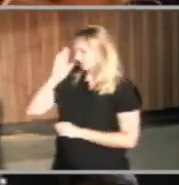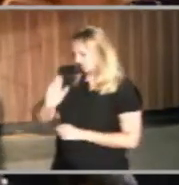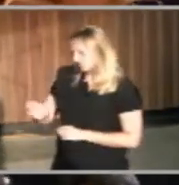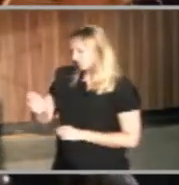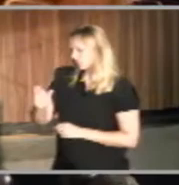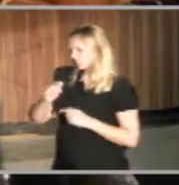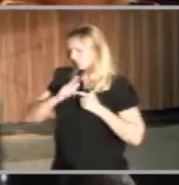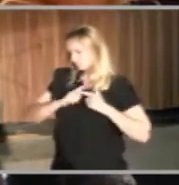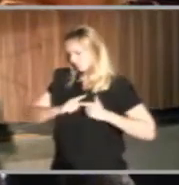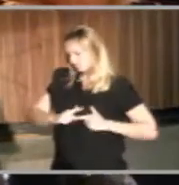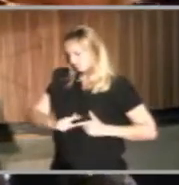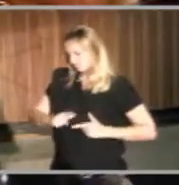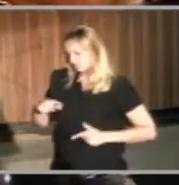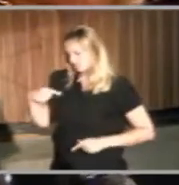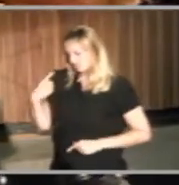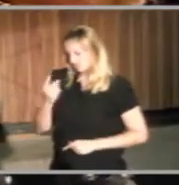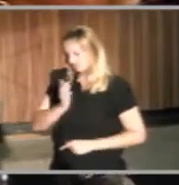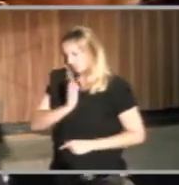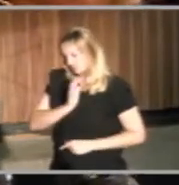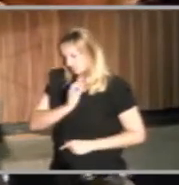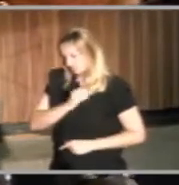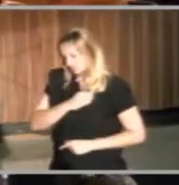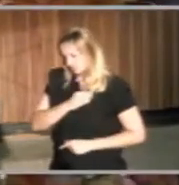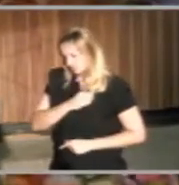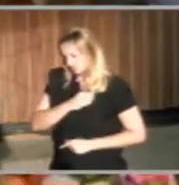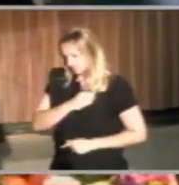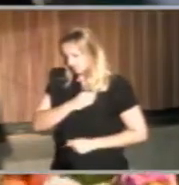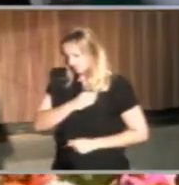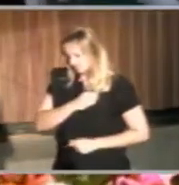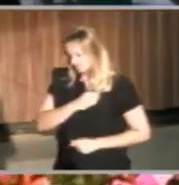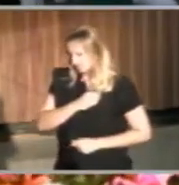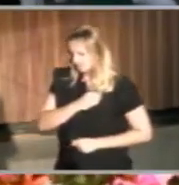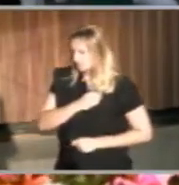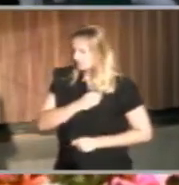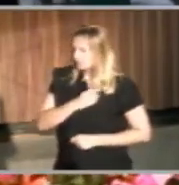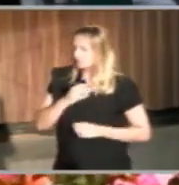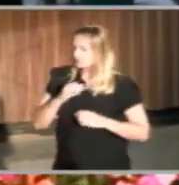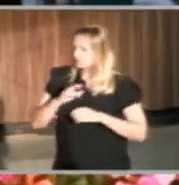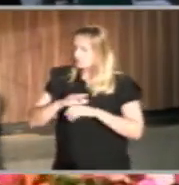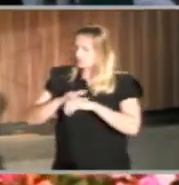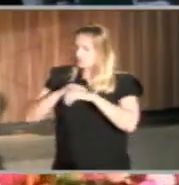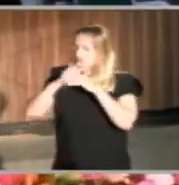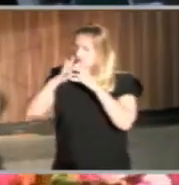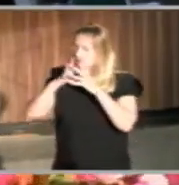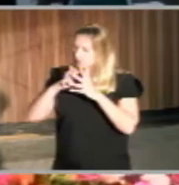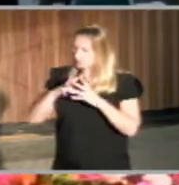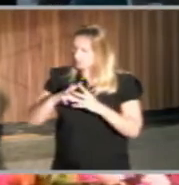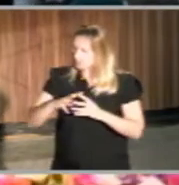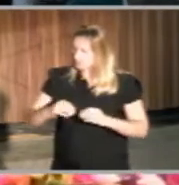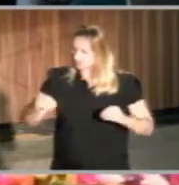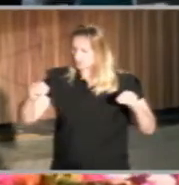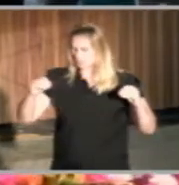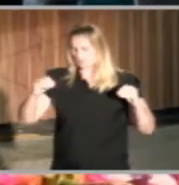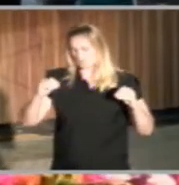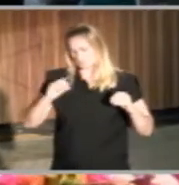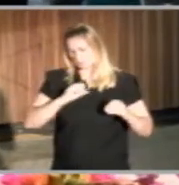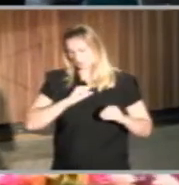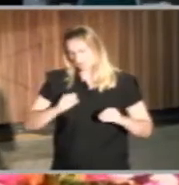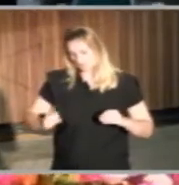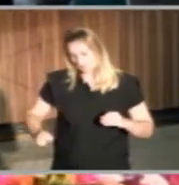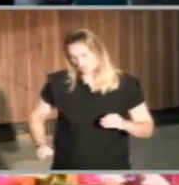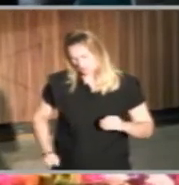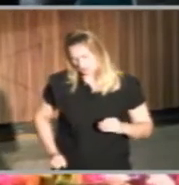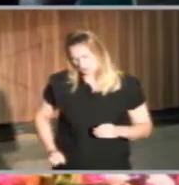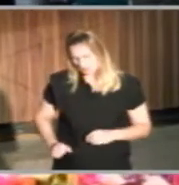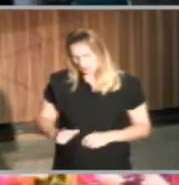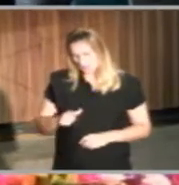Coloca a Tua mão de cura onde precisa cura, intervenção, Senhor. Aquele nosso querido irmão que amanhã vai passar por uma intervenção